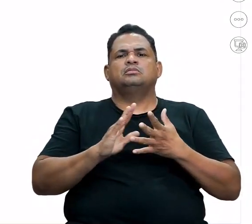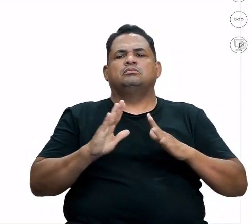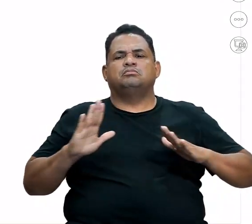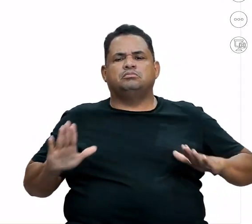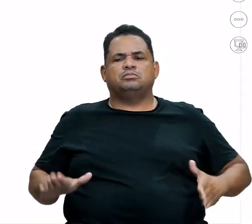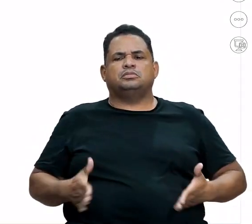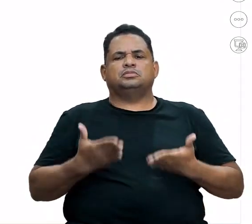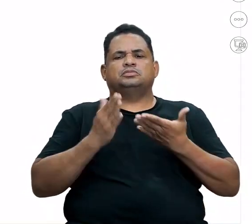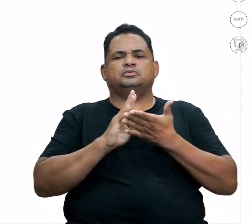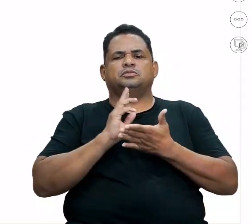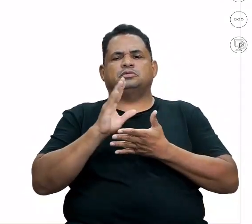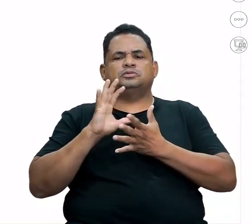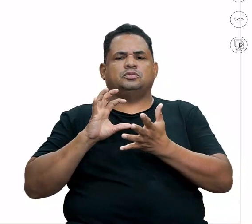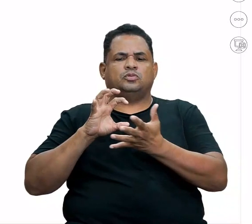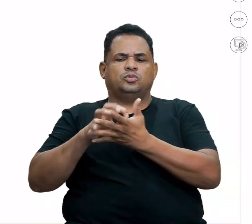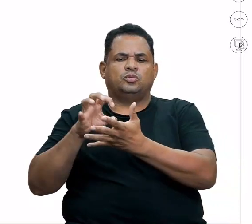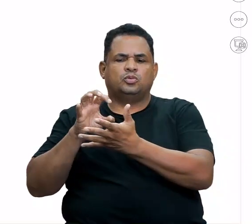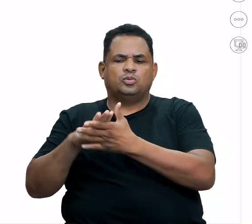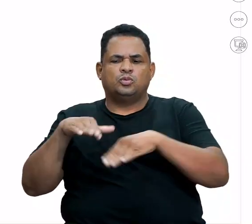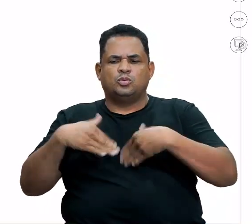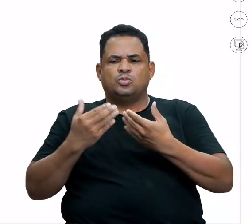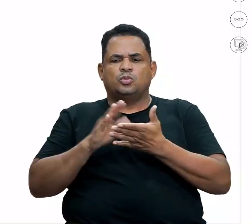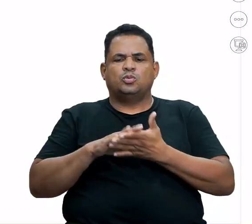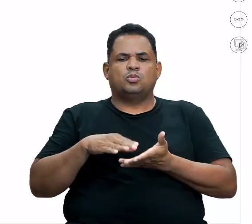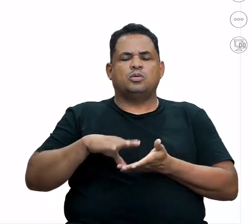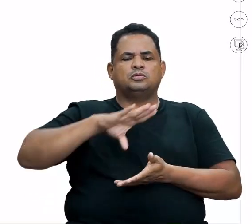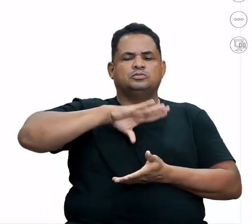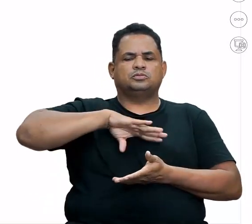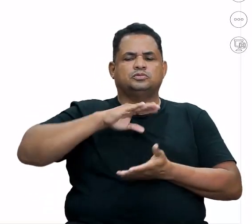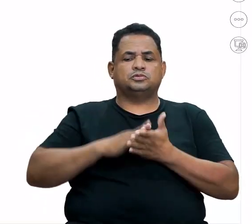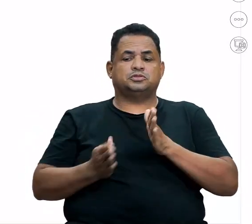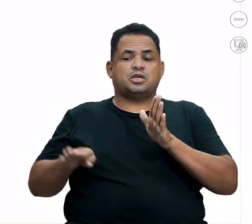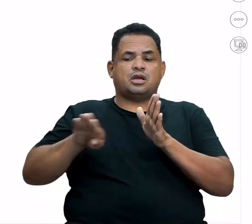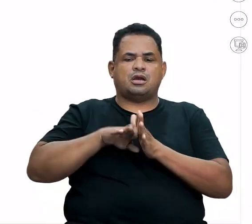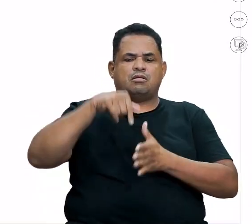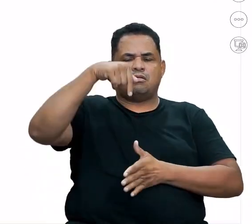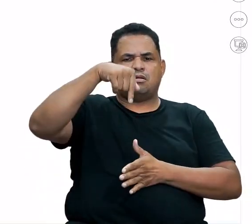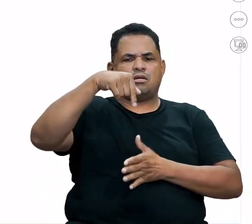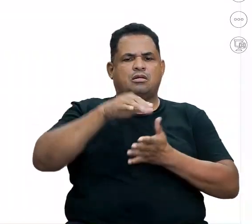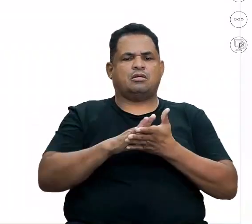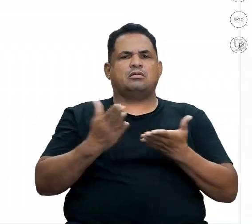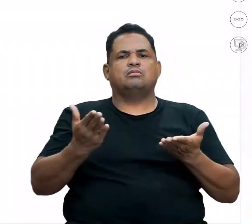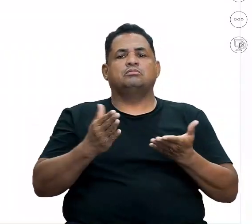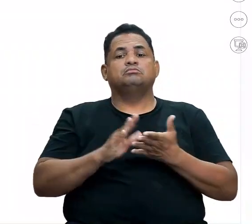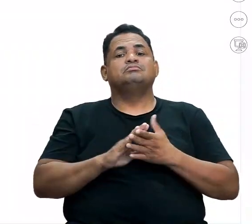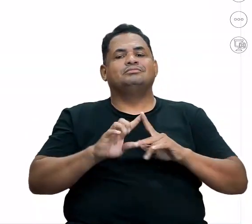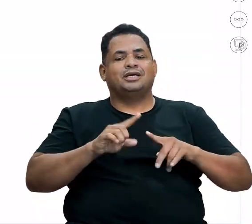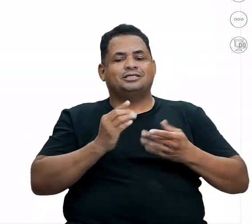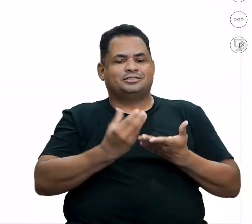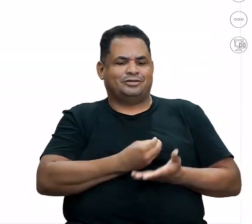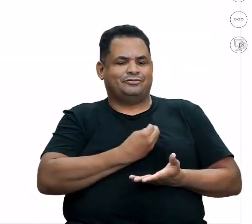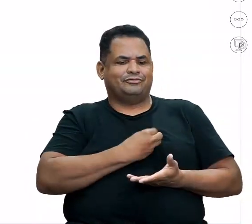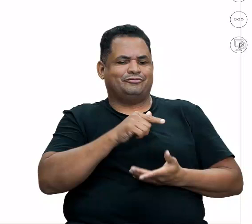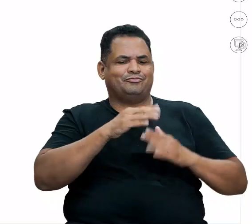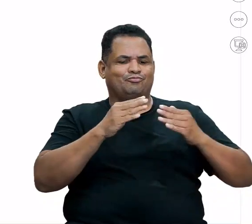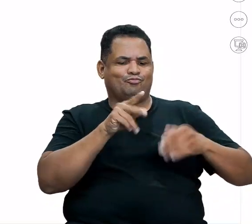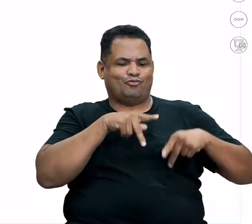de colonização, quando os portugueses vieram e os indígenas já estavam aqui, né?